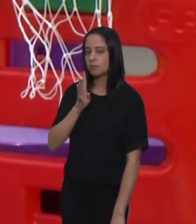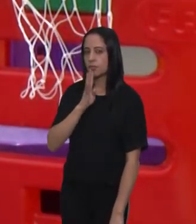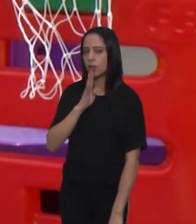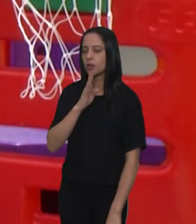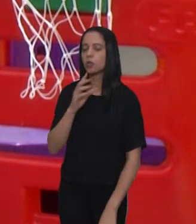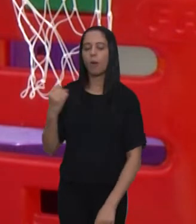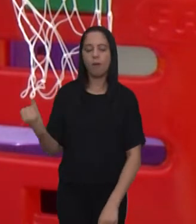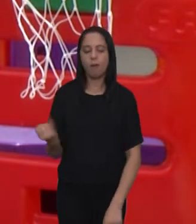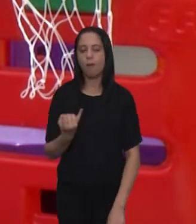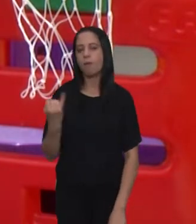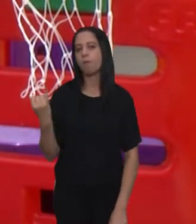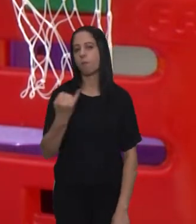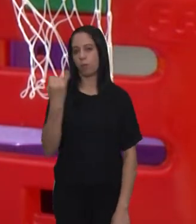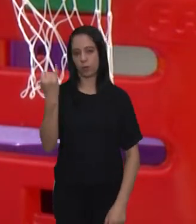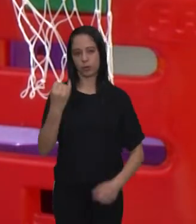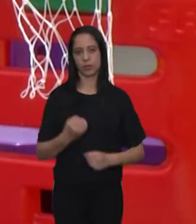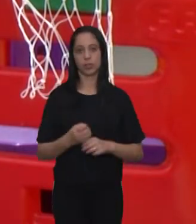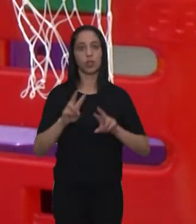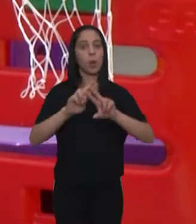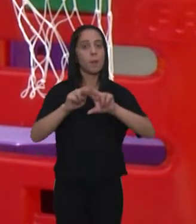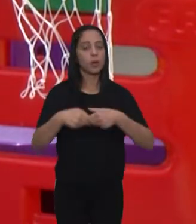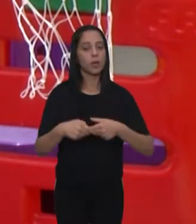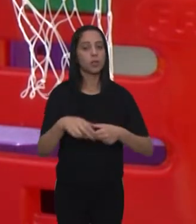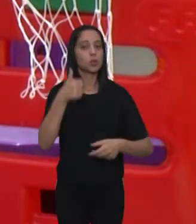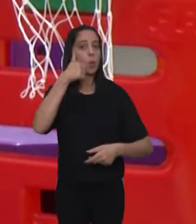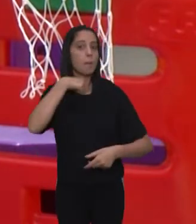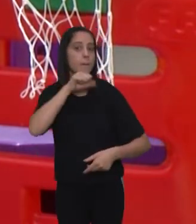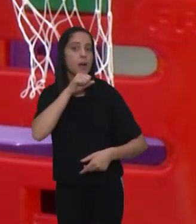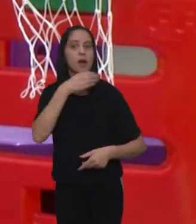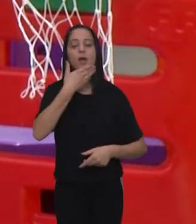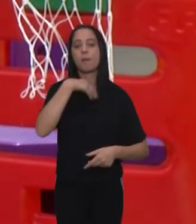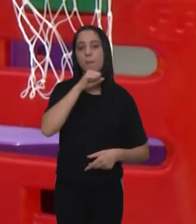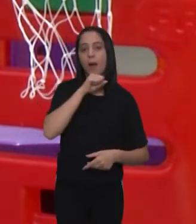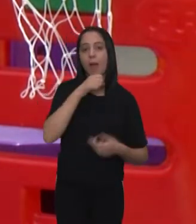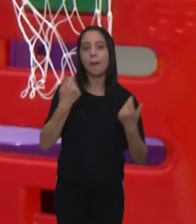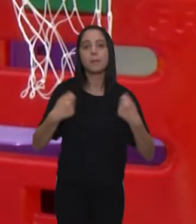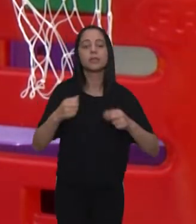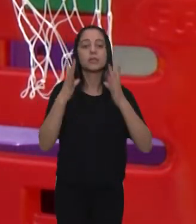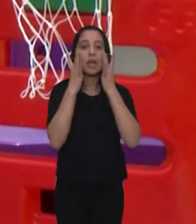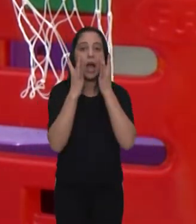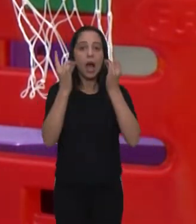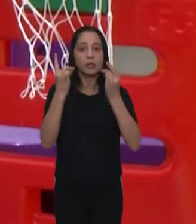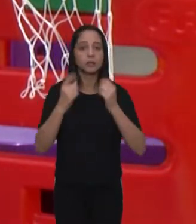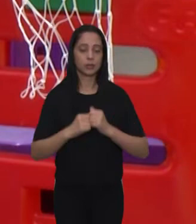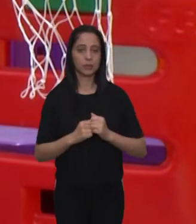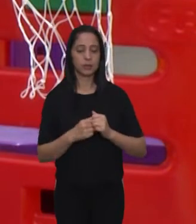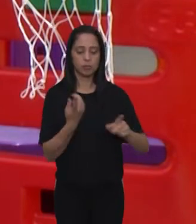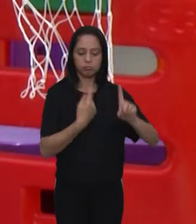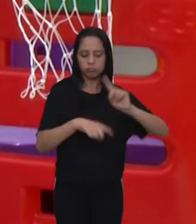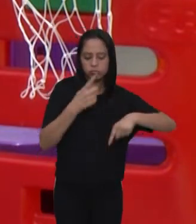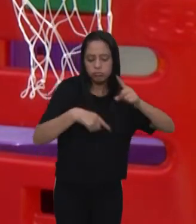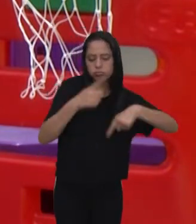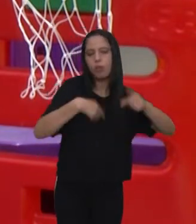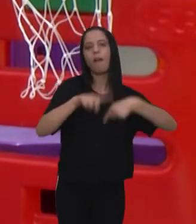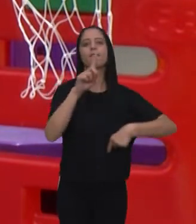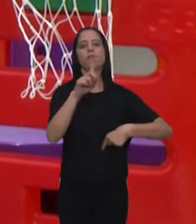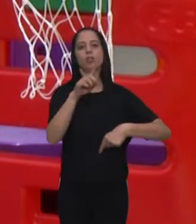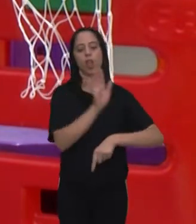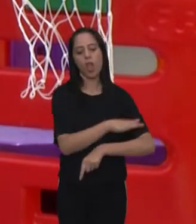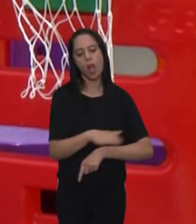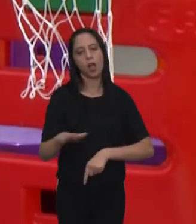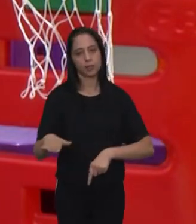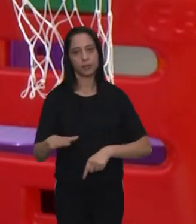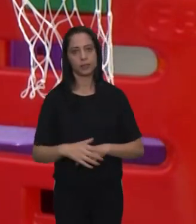por isso é muito importante que os pais estejam cientes dos níveis de desenvolvimento de cada faixa etária para que desta